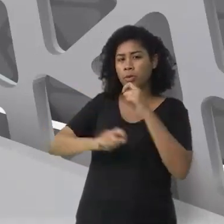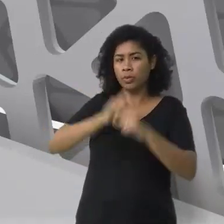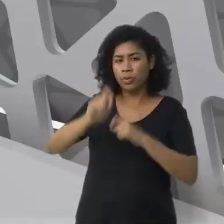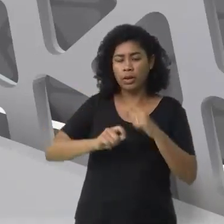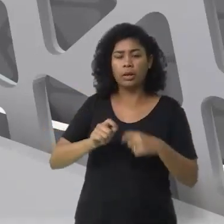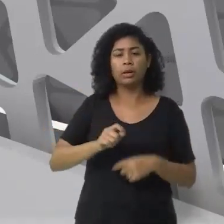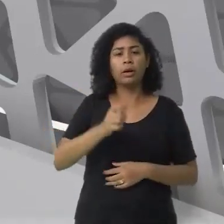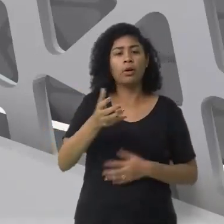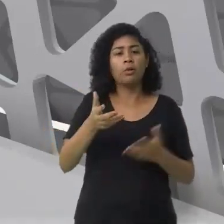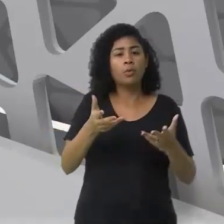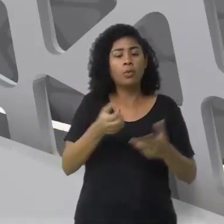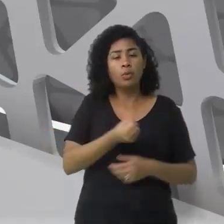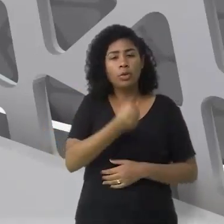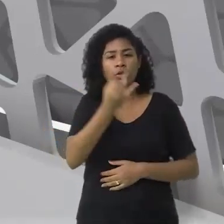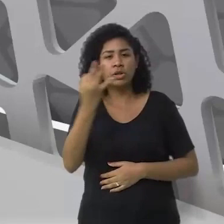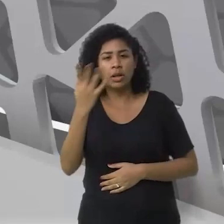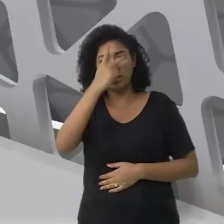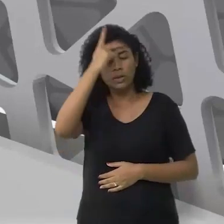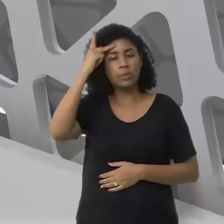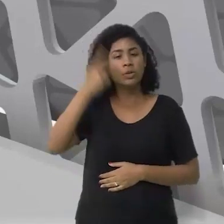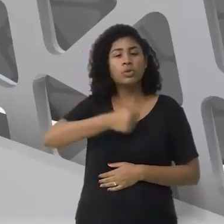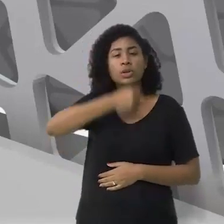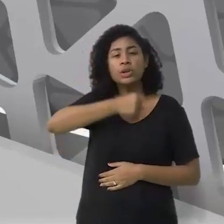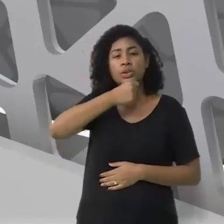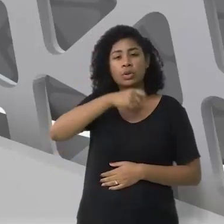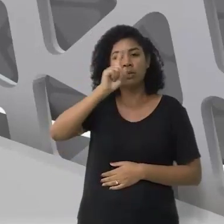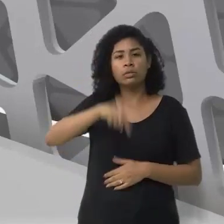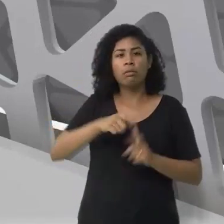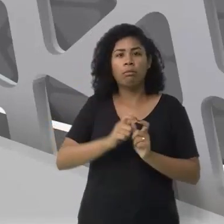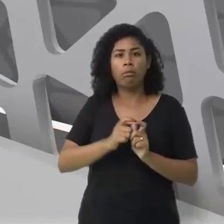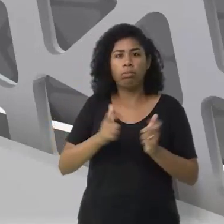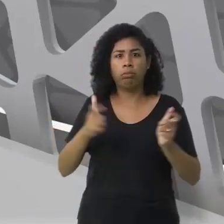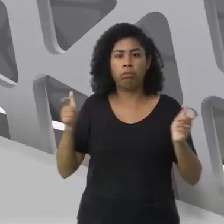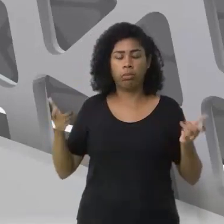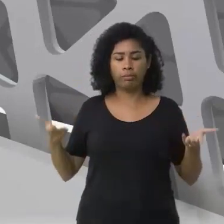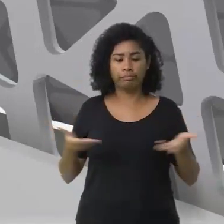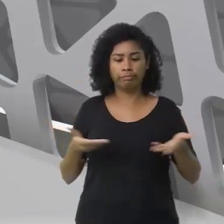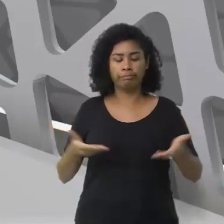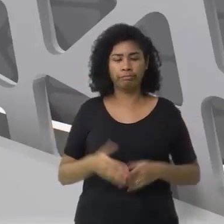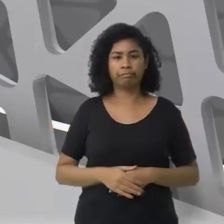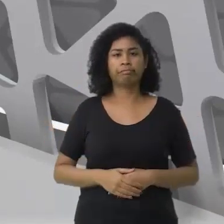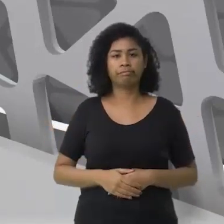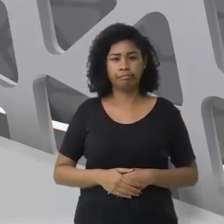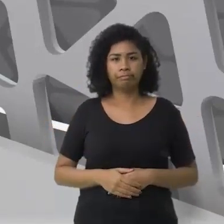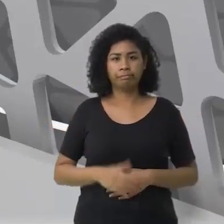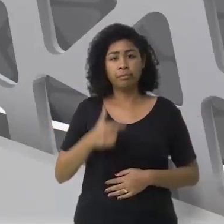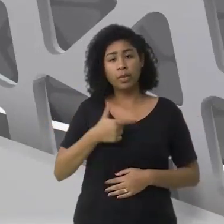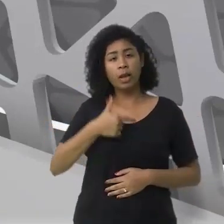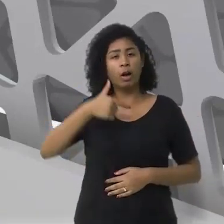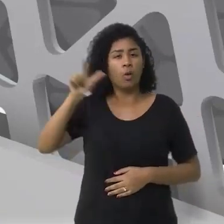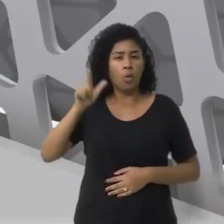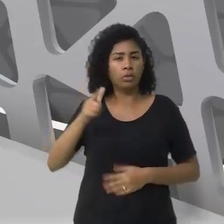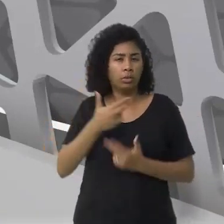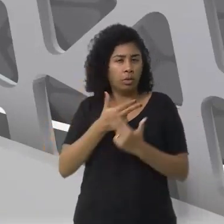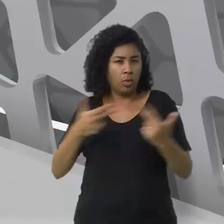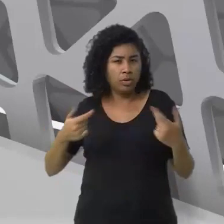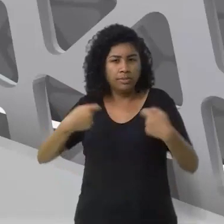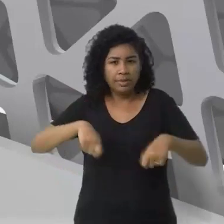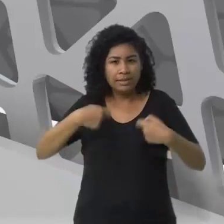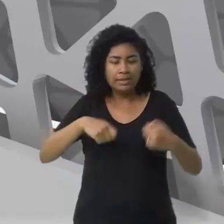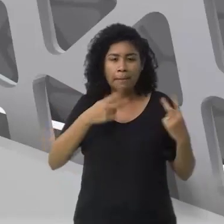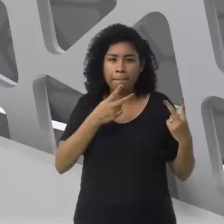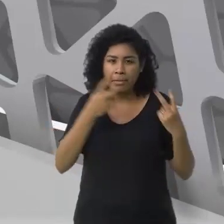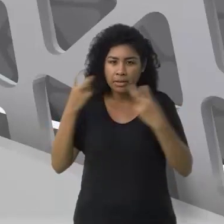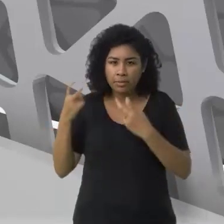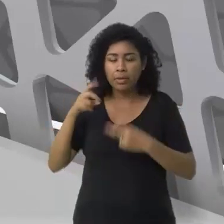quantidade de idosos está aumentando. Agora, outra situação que a gente tem que verificar também vai ser ali a quantidade